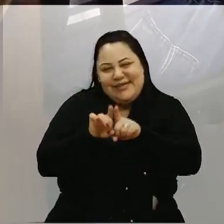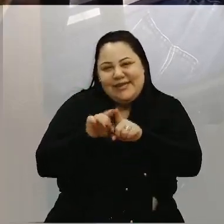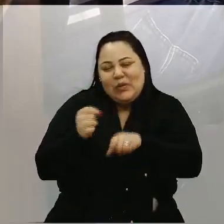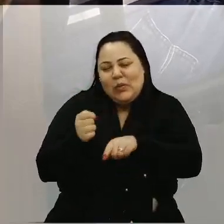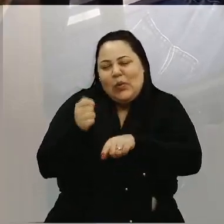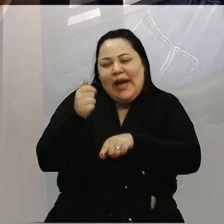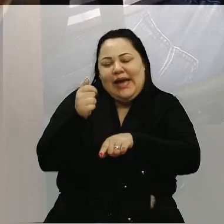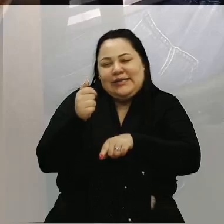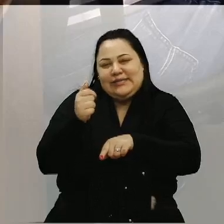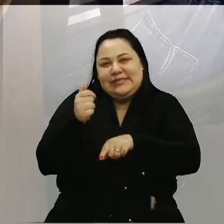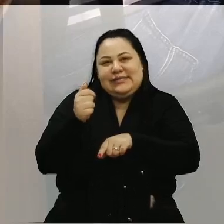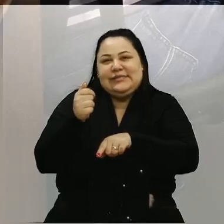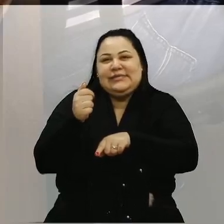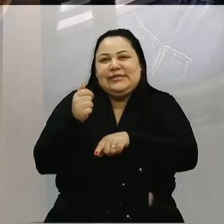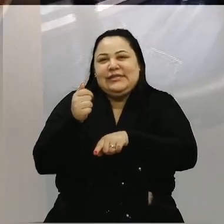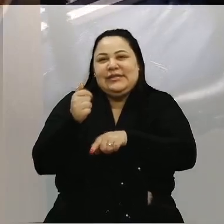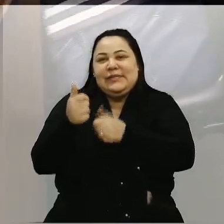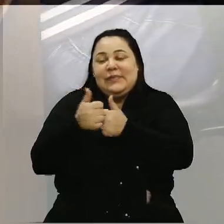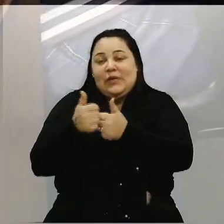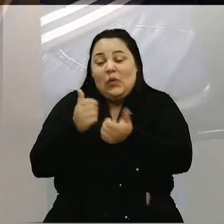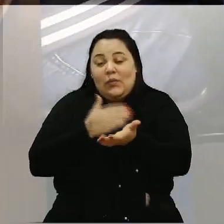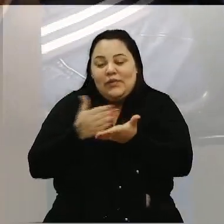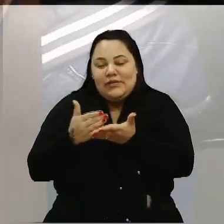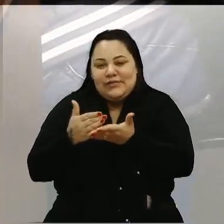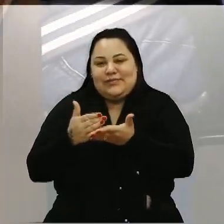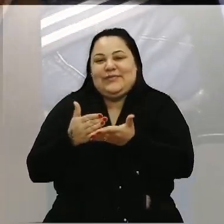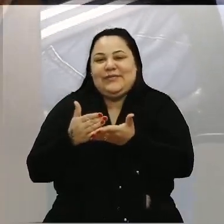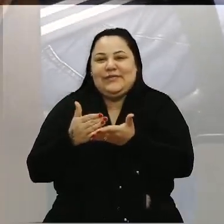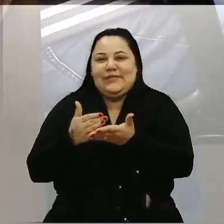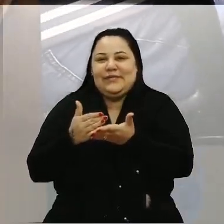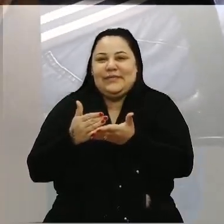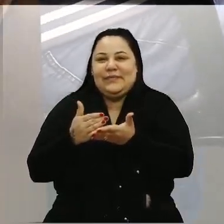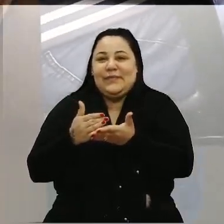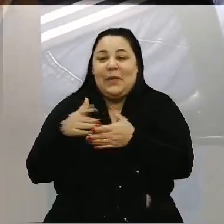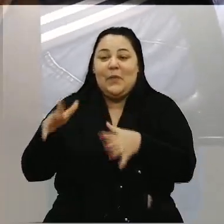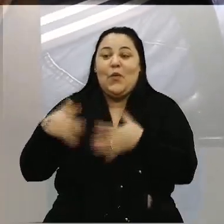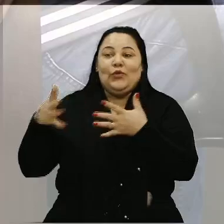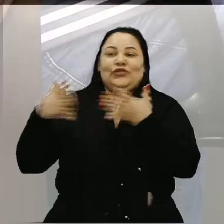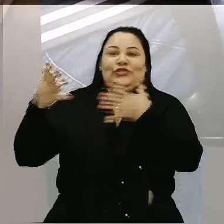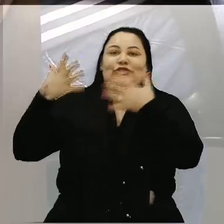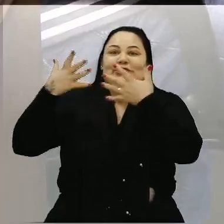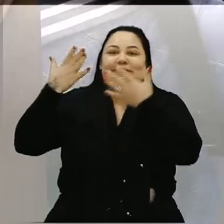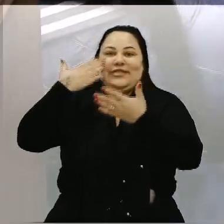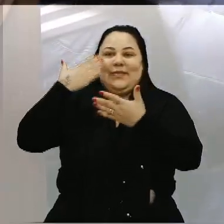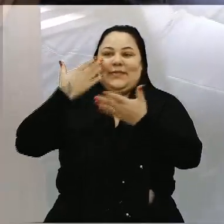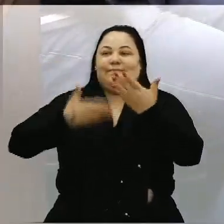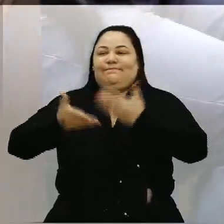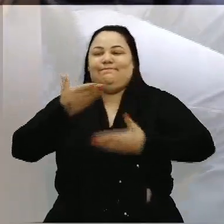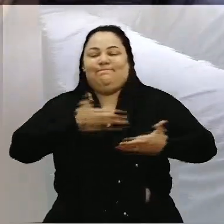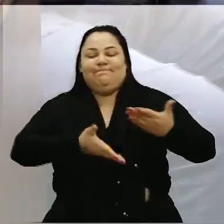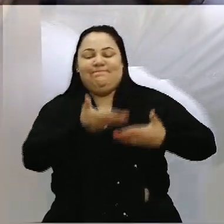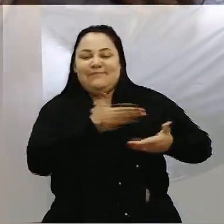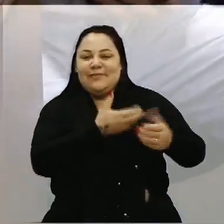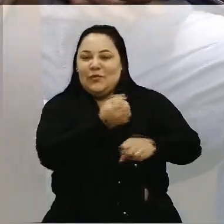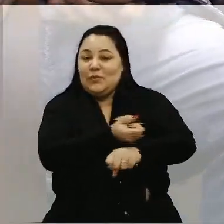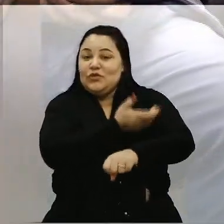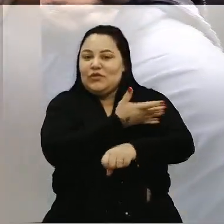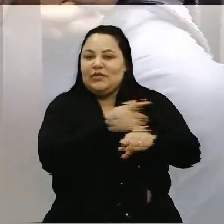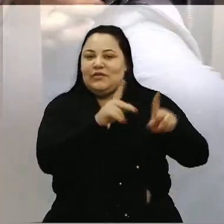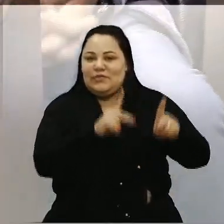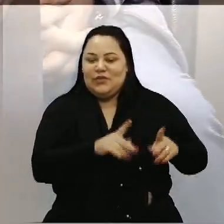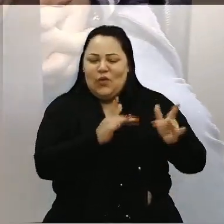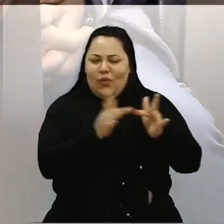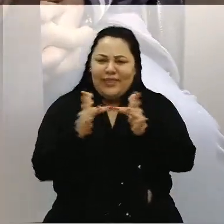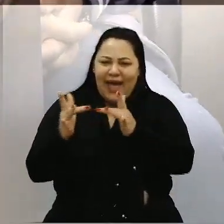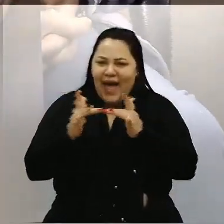do início da corrida, e contagia o envolvimento emocional das pessoas.